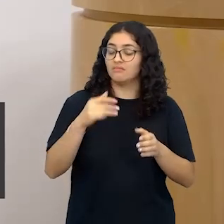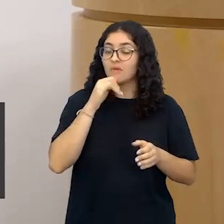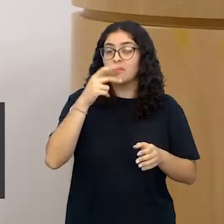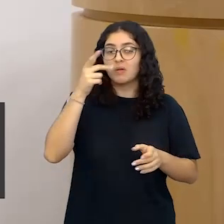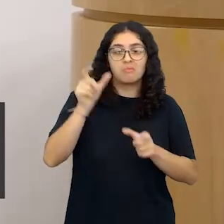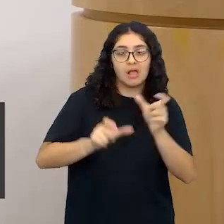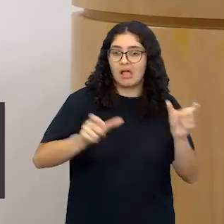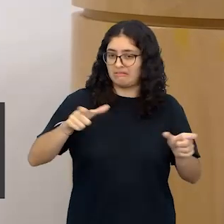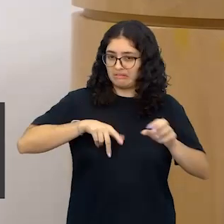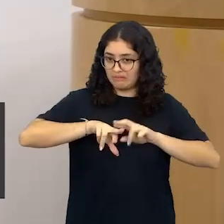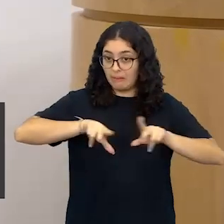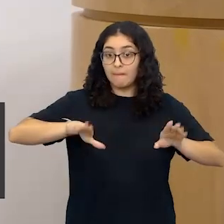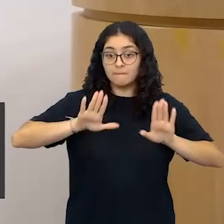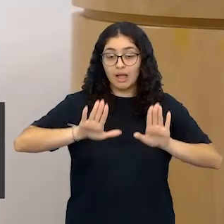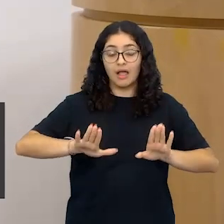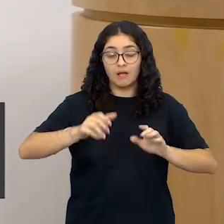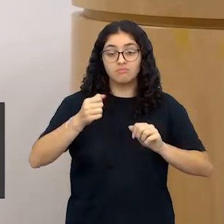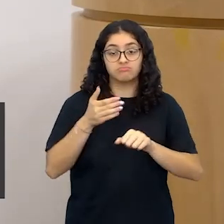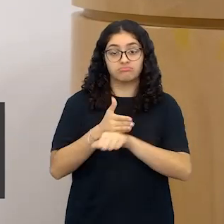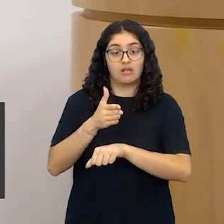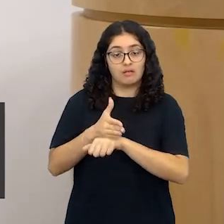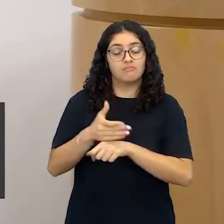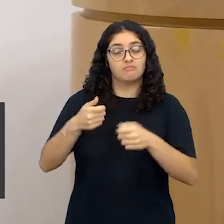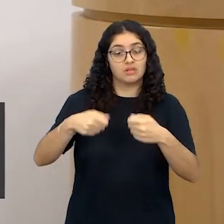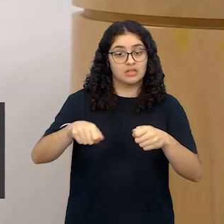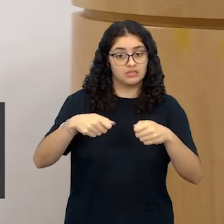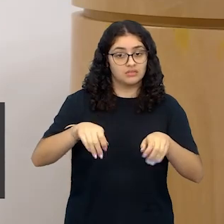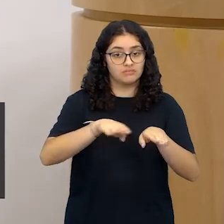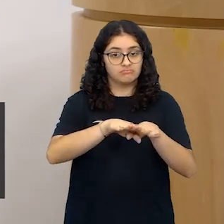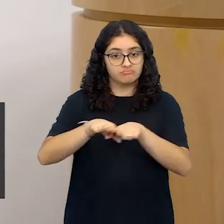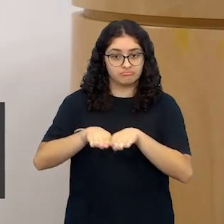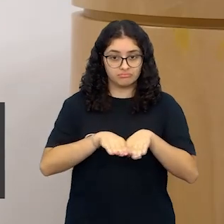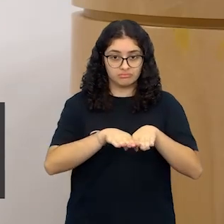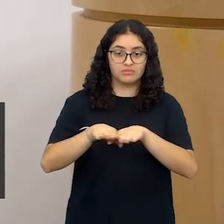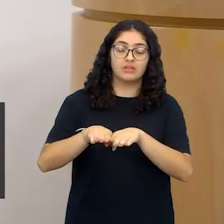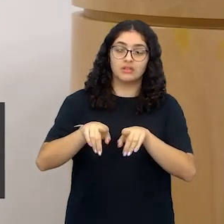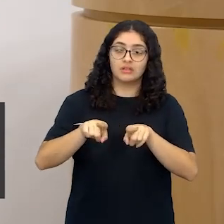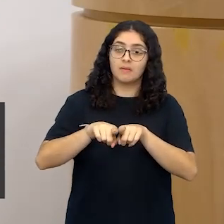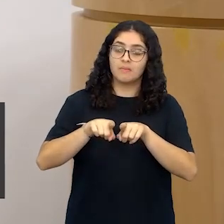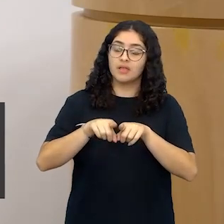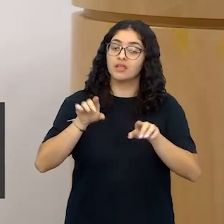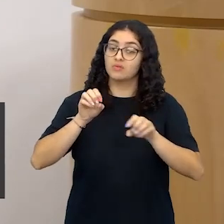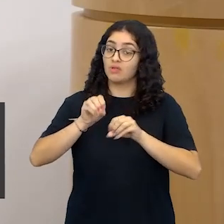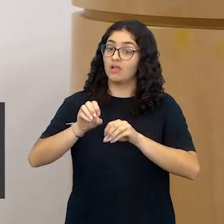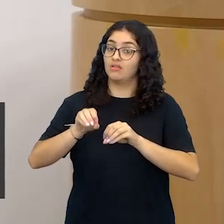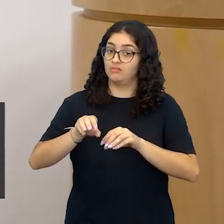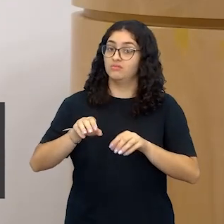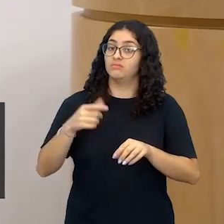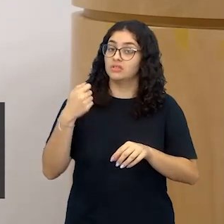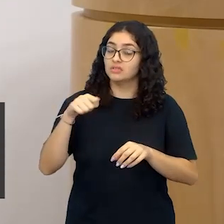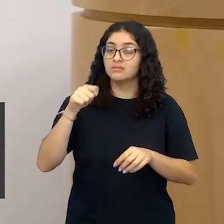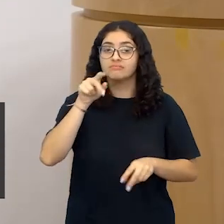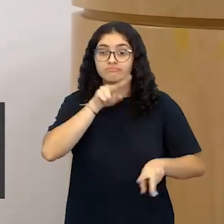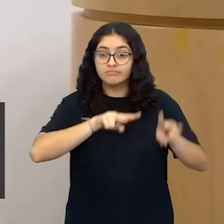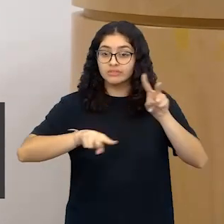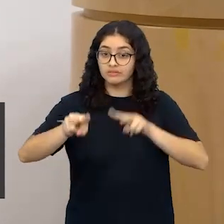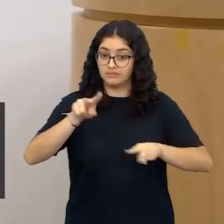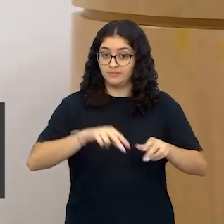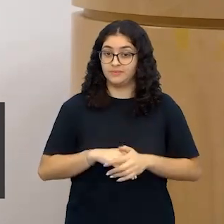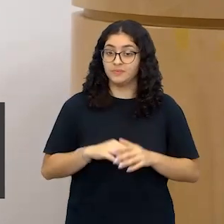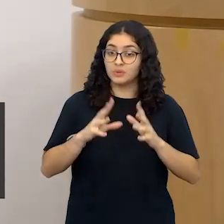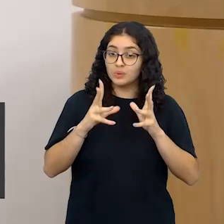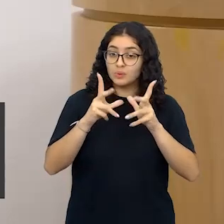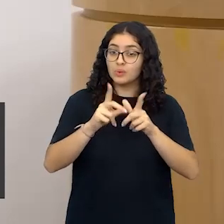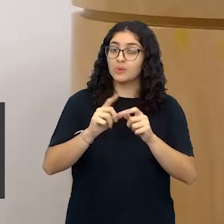a lógica que a gente precisa ter na educação também. E aí eu vou passar a bola para você, Adriano, e adiantar os slides. Todo esse histórico que a